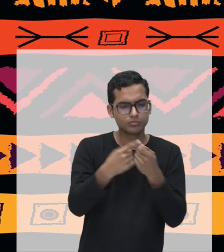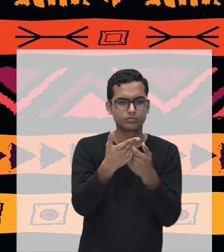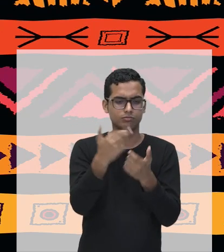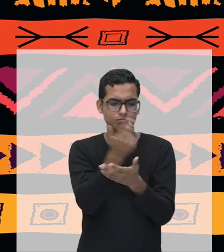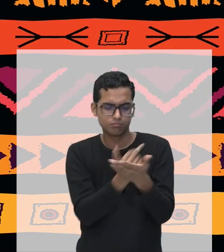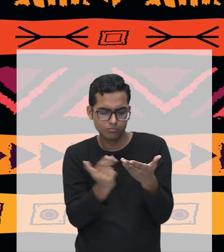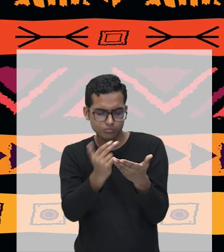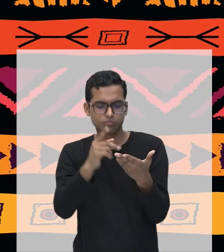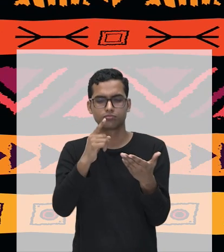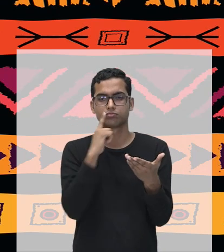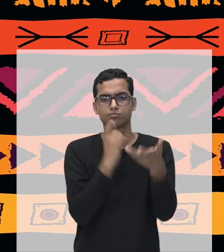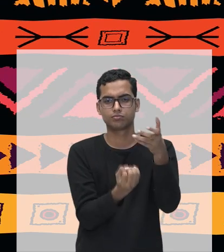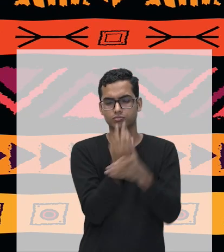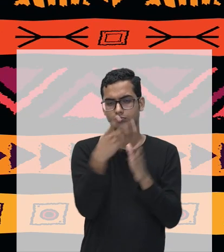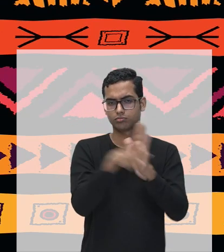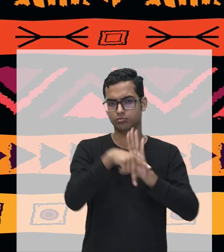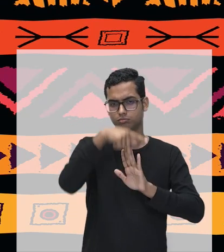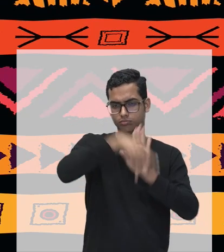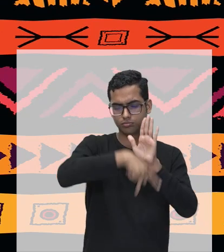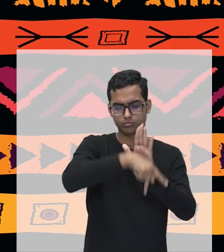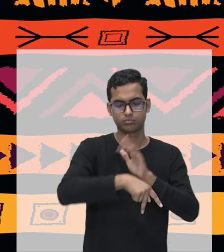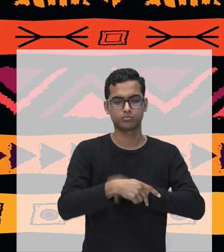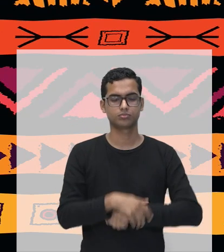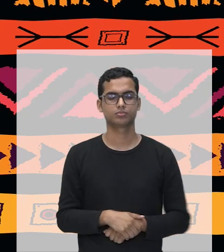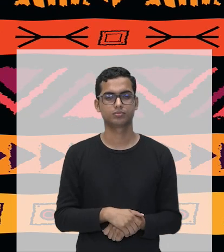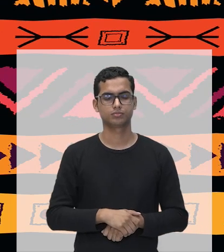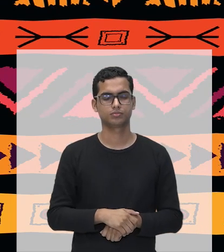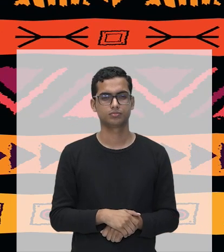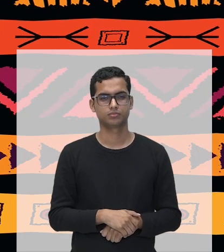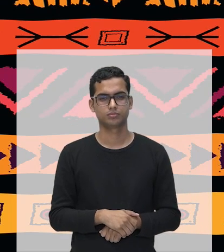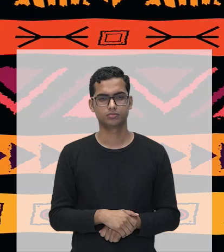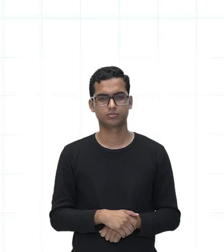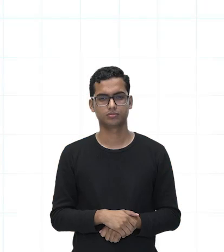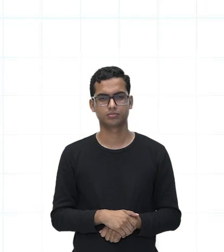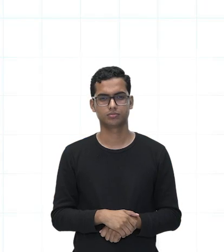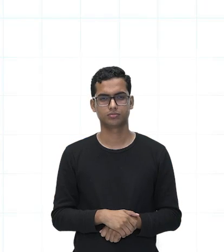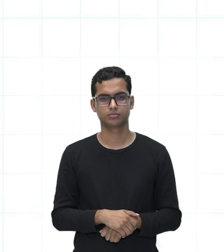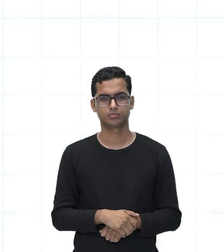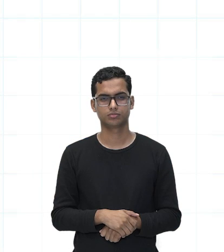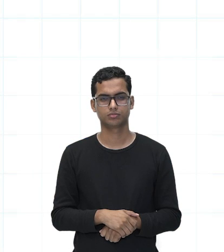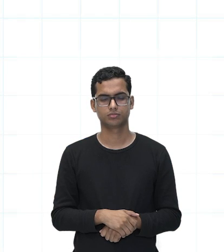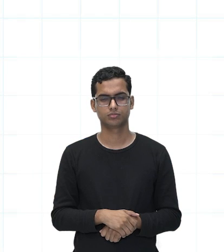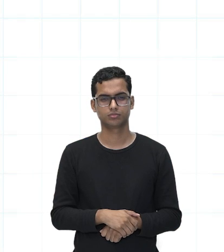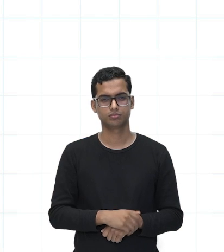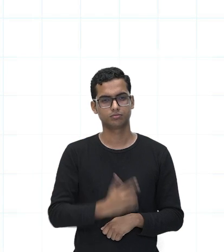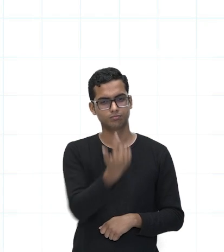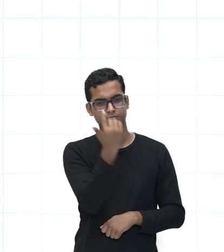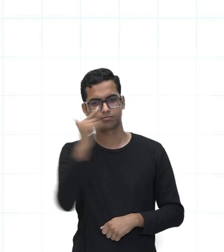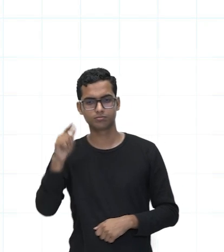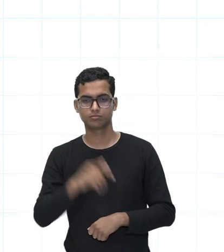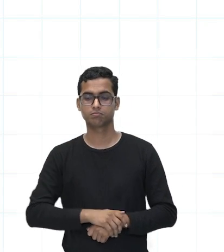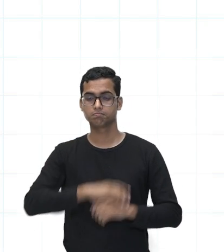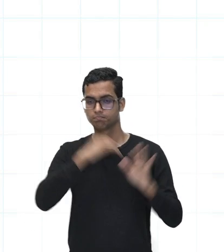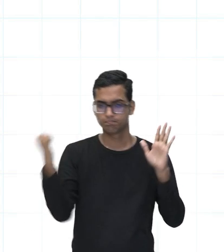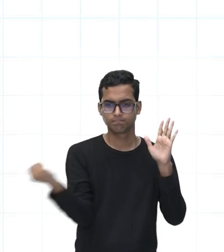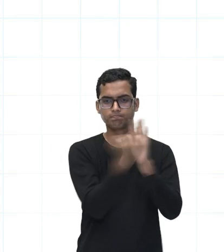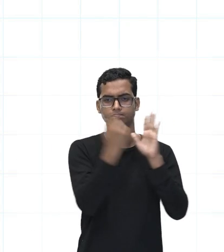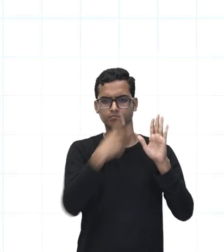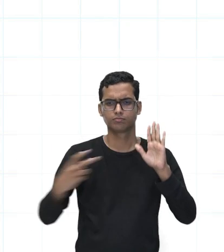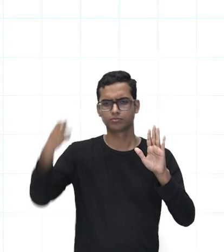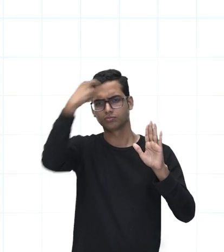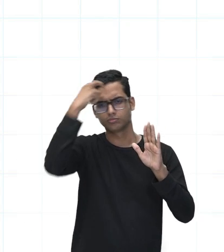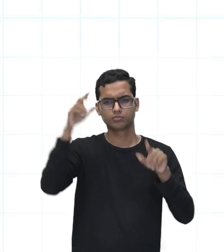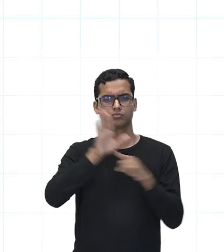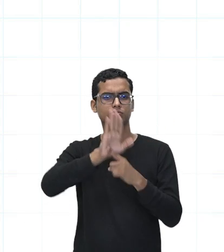projetos. E agora a gente vai falar sobre um outro assunto, que é o patrimônio cultural. Bem, o patrimônio cultural é tudo aquilo